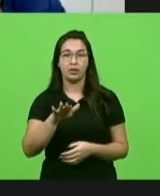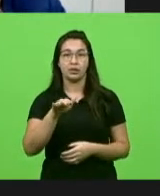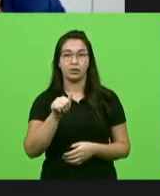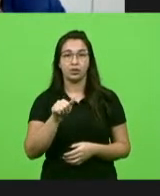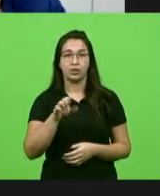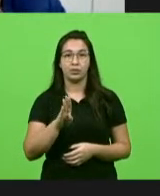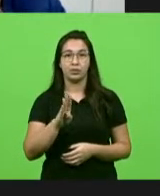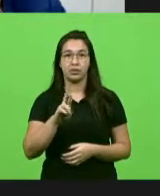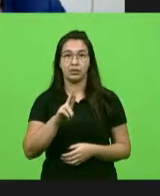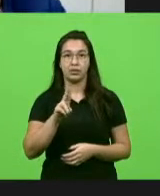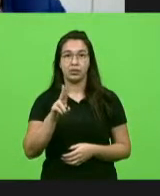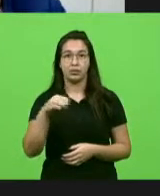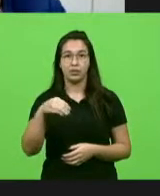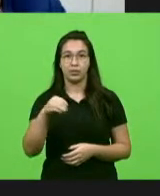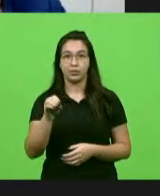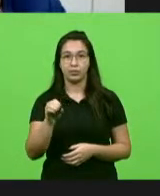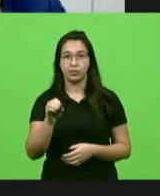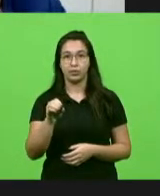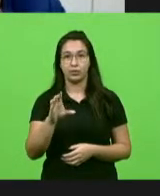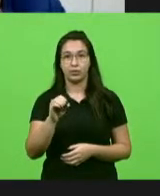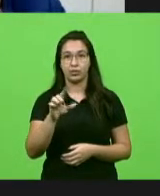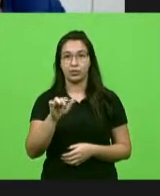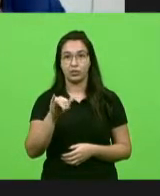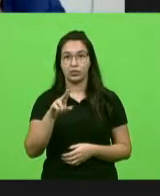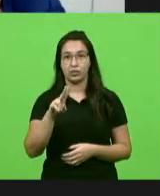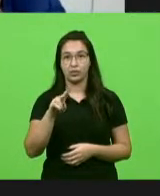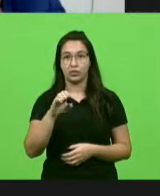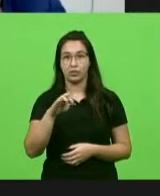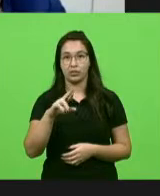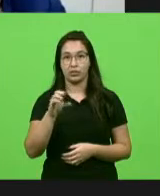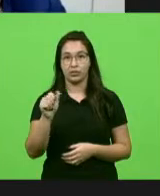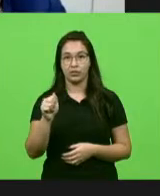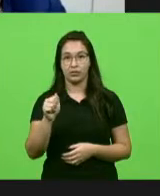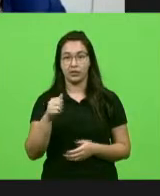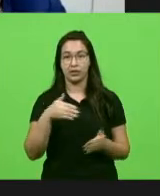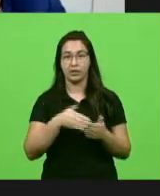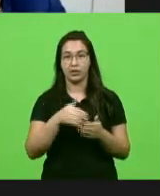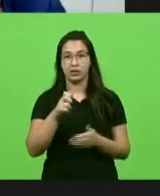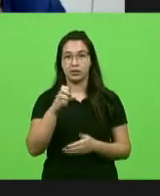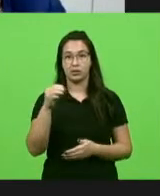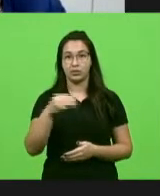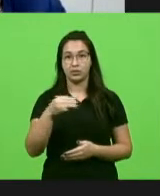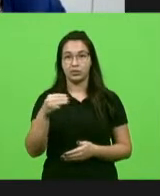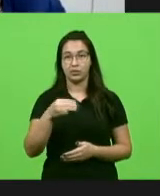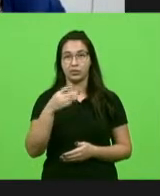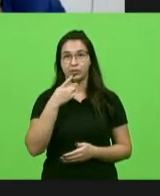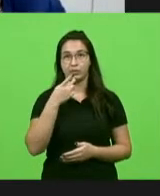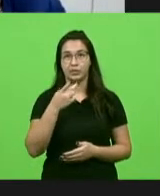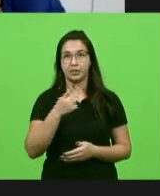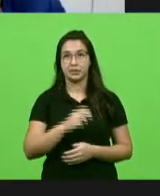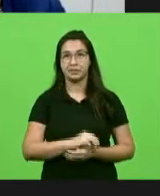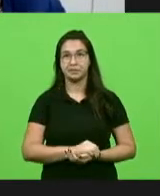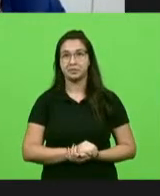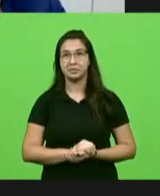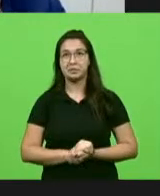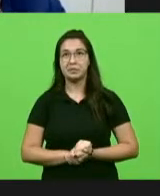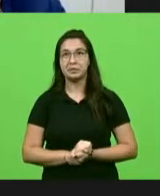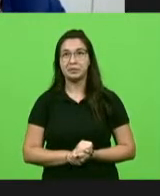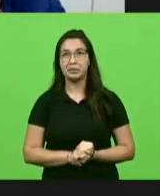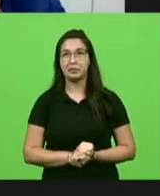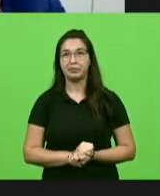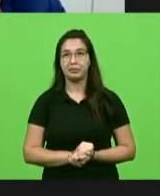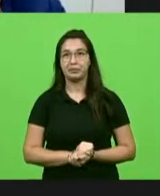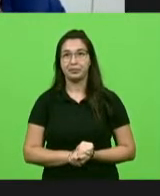de Oliveira Carreirão, que falará por 5 minutos. Pelos denunciantes. Vossa Excelência tem a palavra. Obrigado,